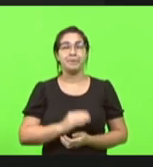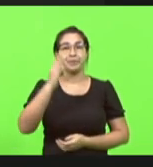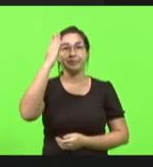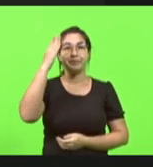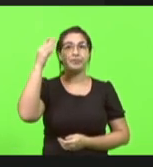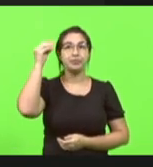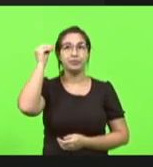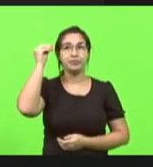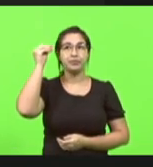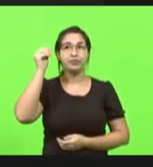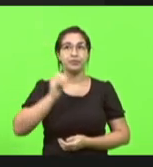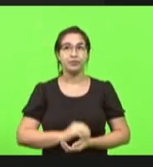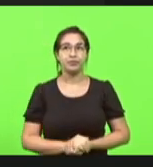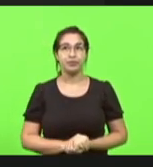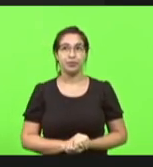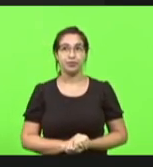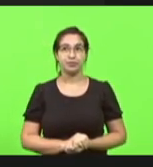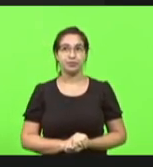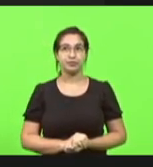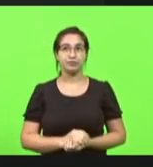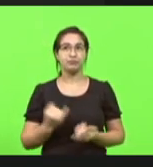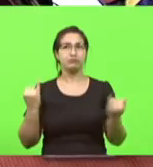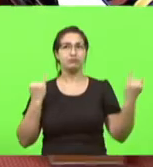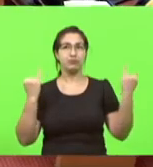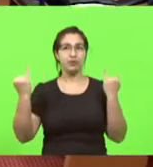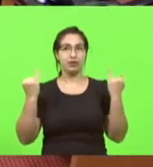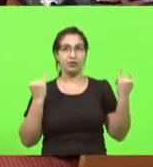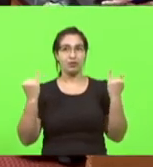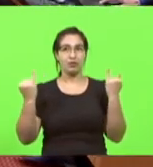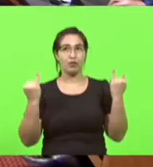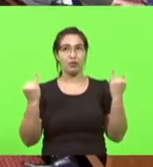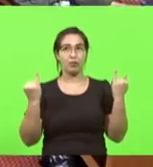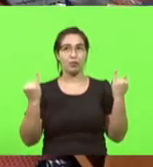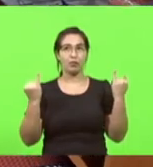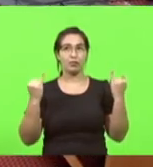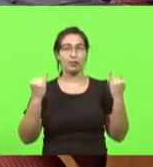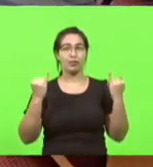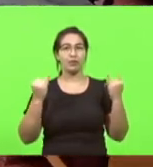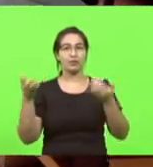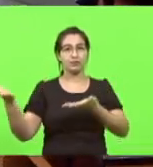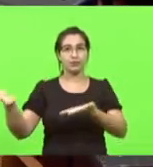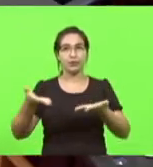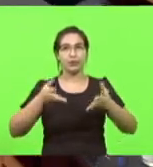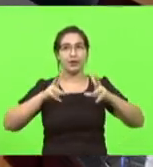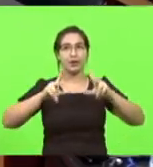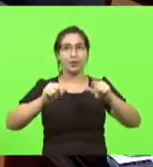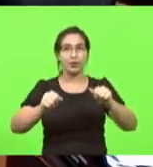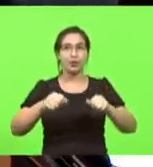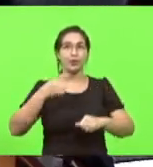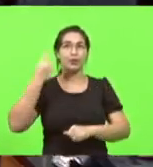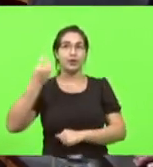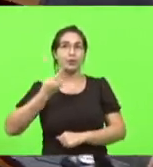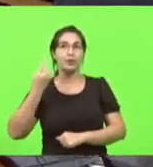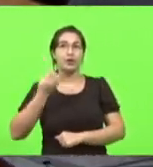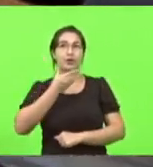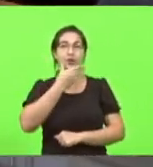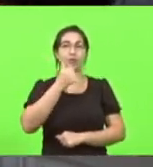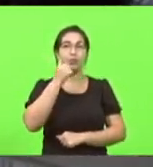Carminati. Quero só passar uma informação e um convite aqui a todos os colegas deputados e deputadas. Logo mais,